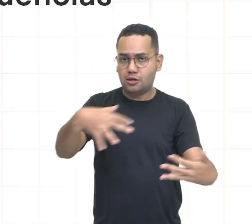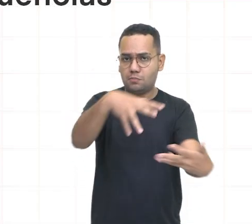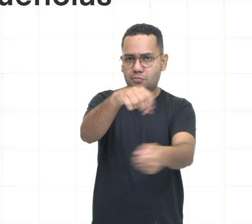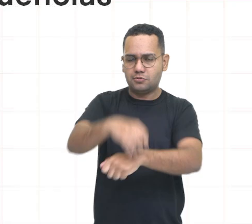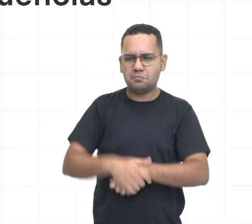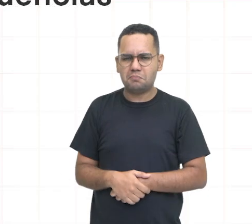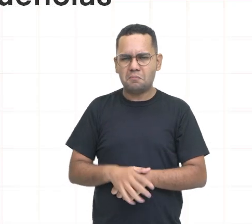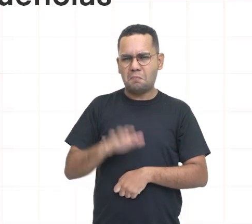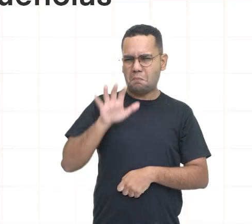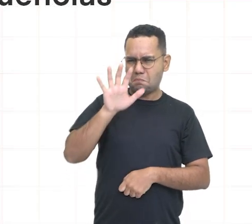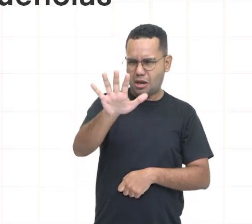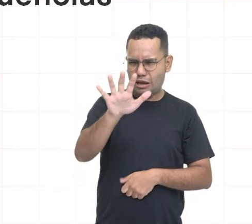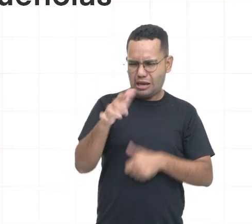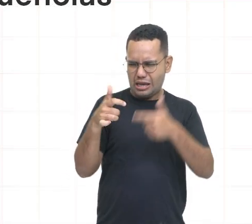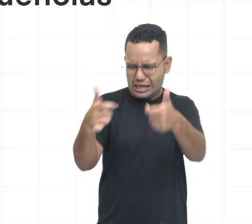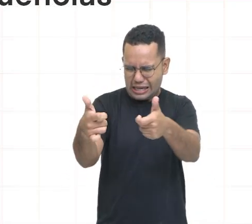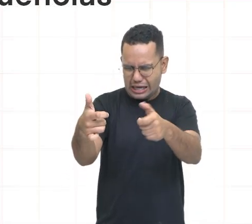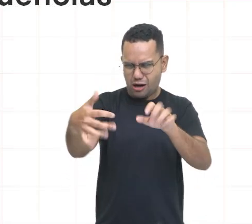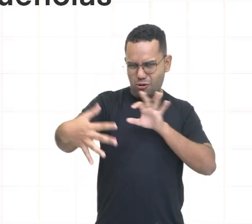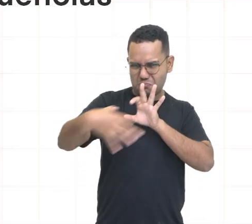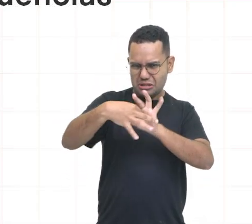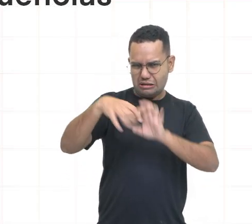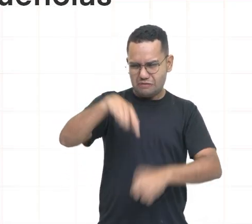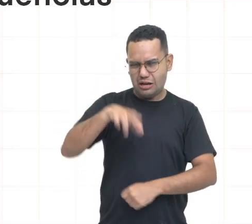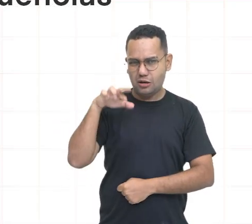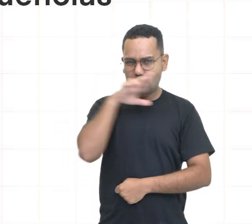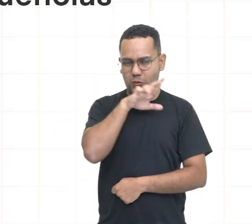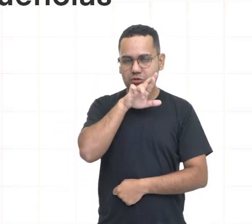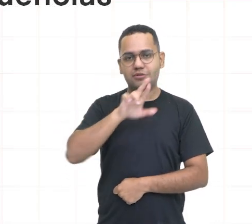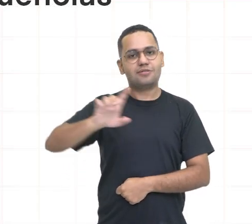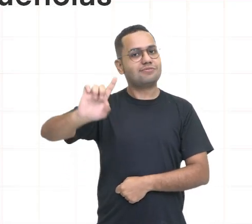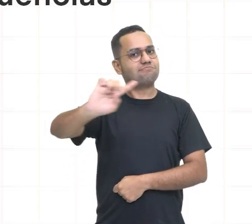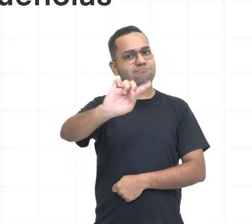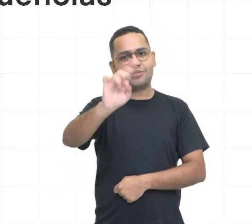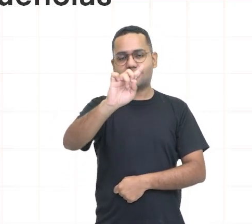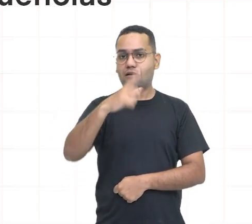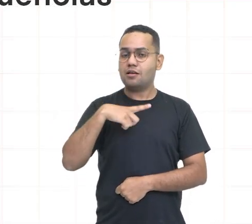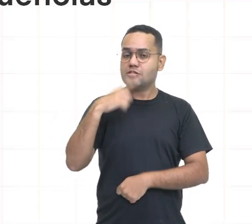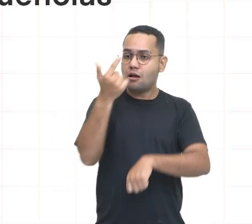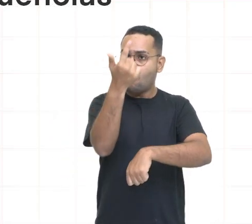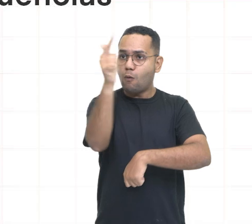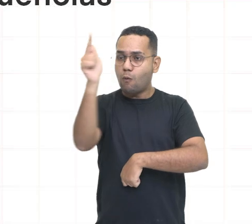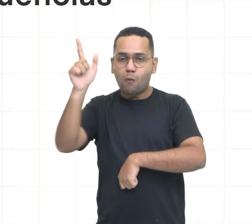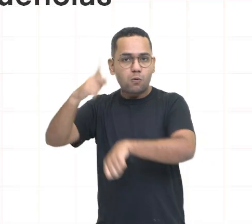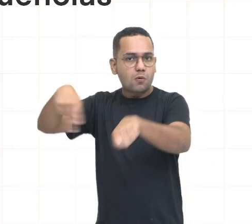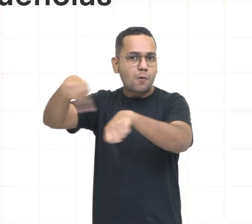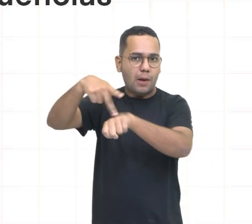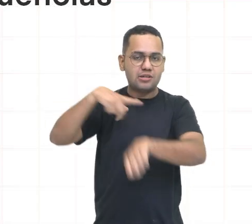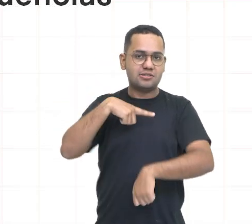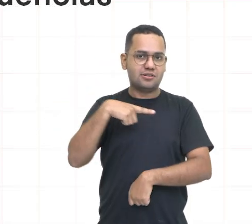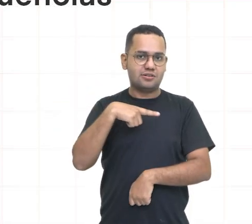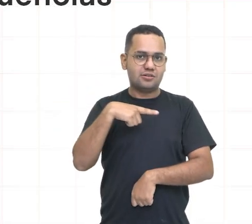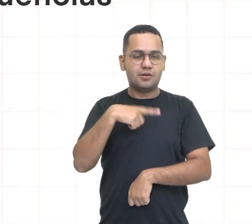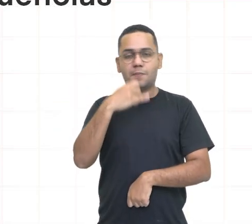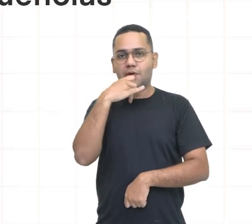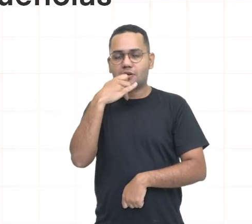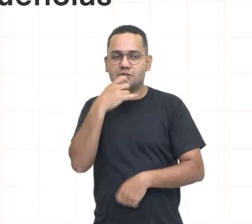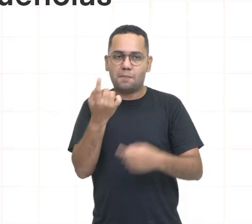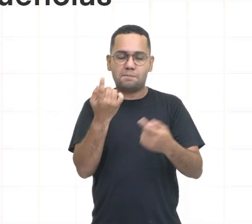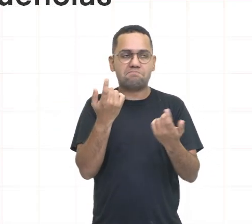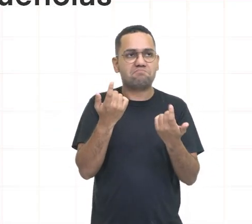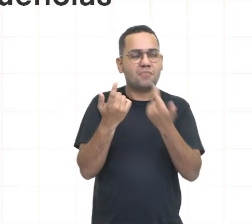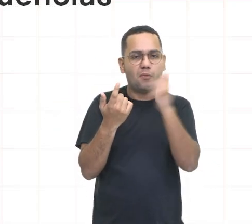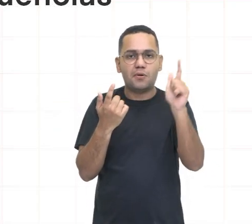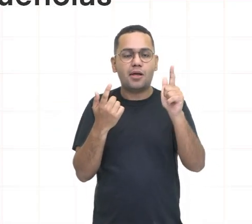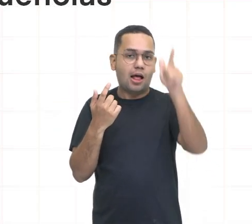guerra propriamente da Rússia. Era uma guerra que envolvia outras potências, a Alemanha e a França, sobretudo,